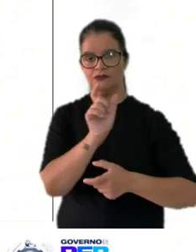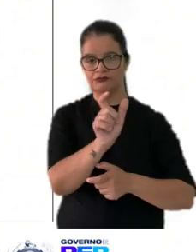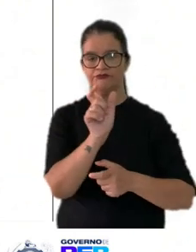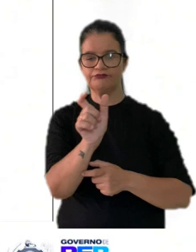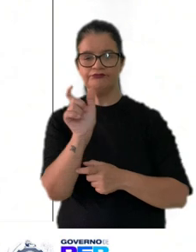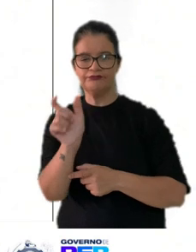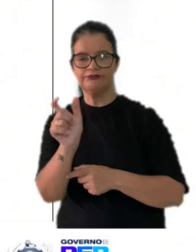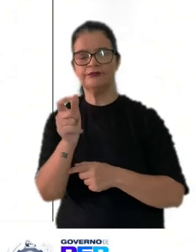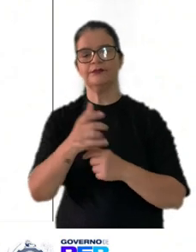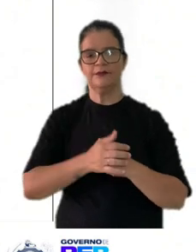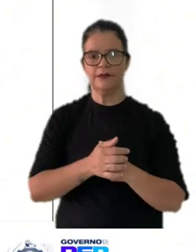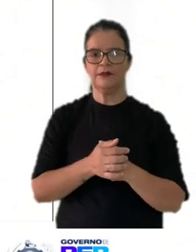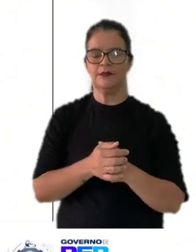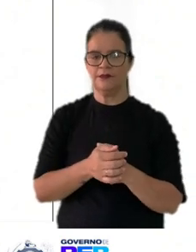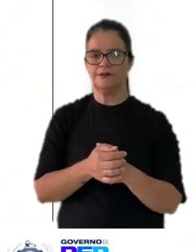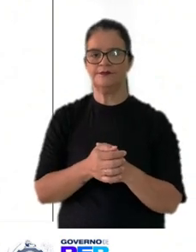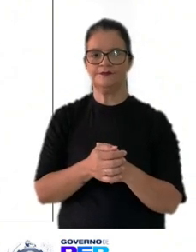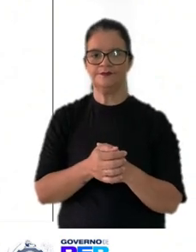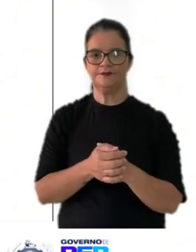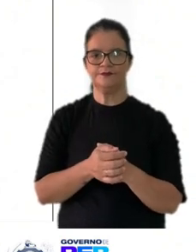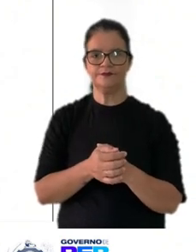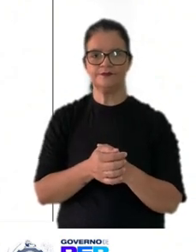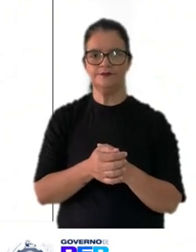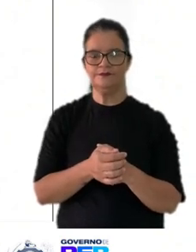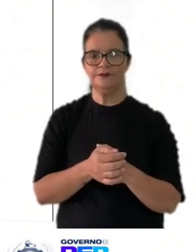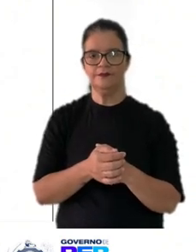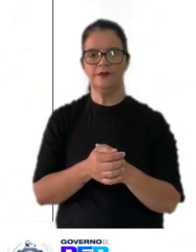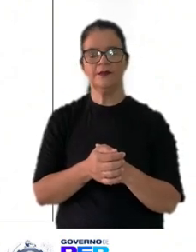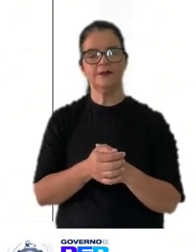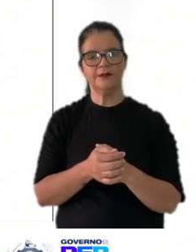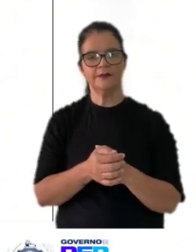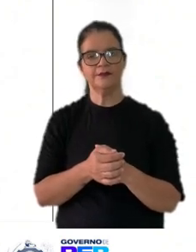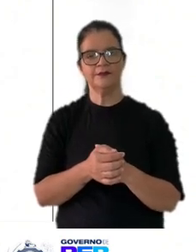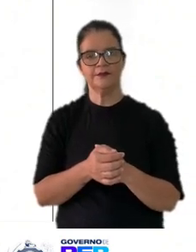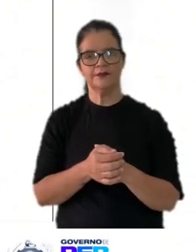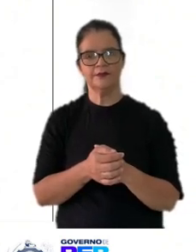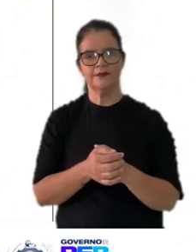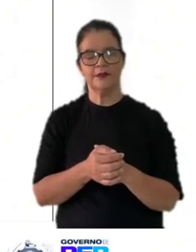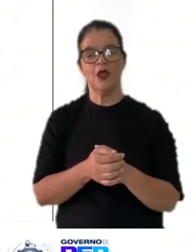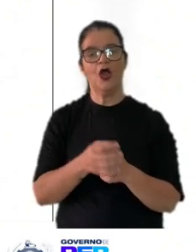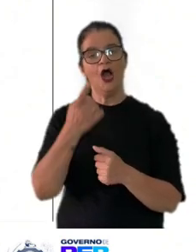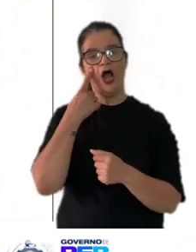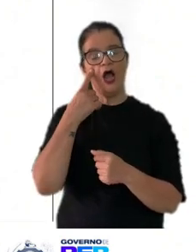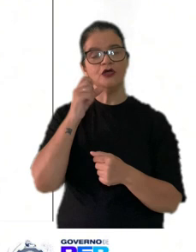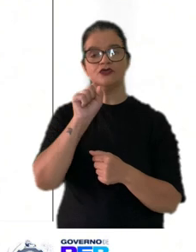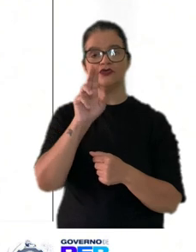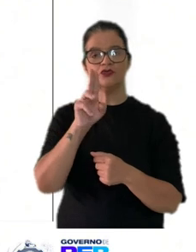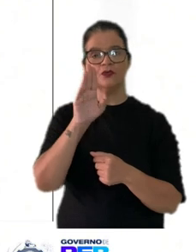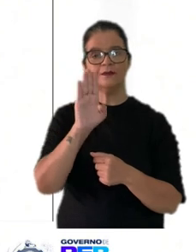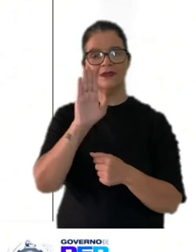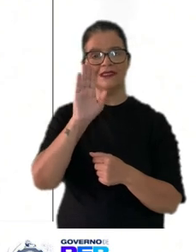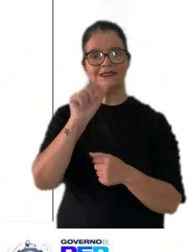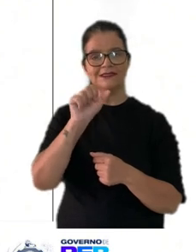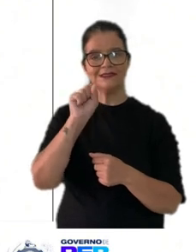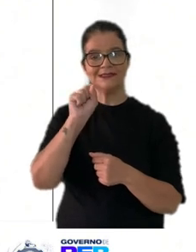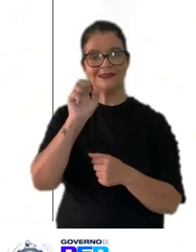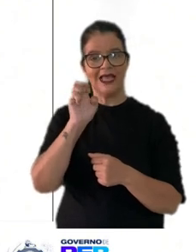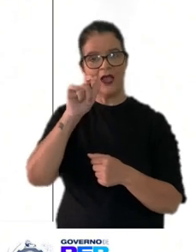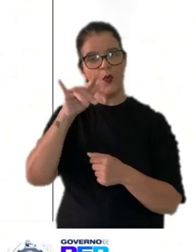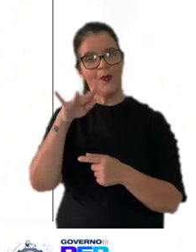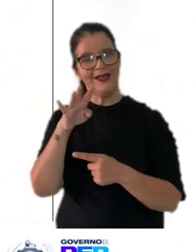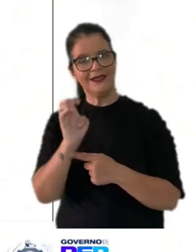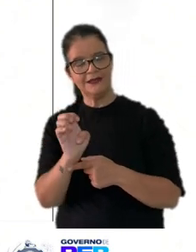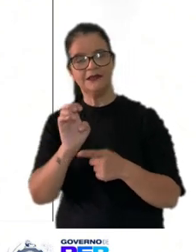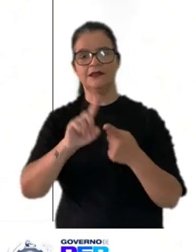wildfires and the subsequent smoke é subsequente né smoke smoke é